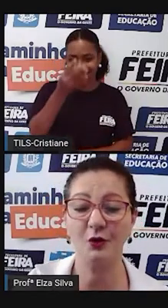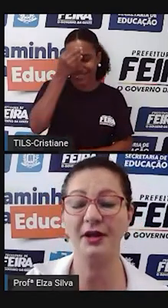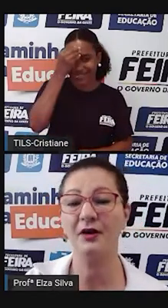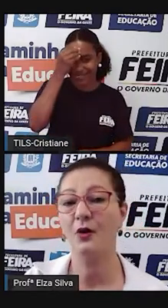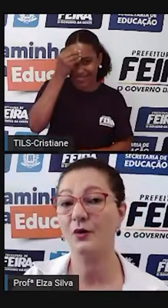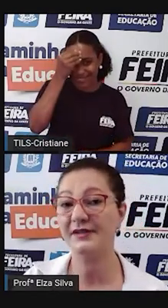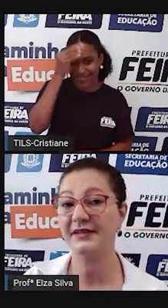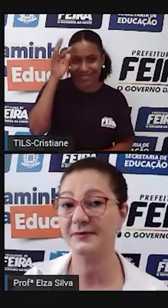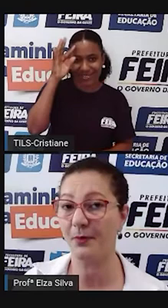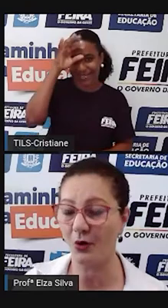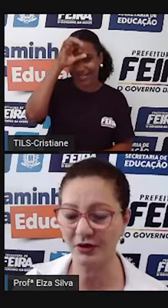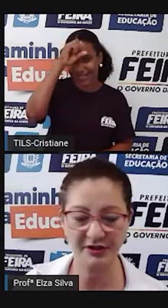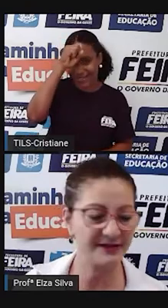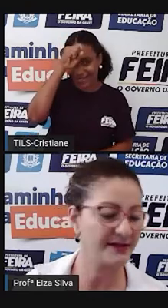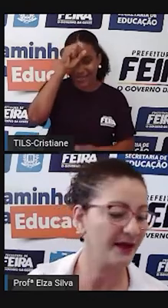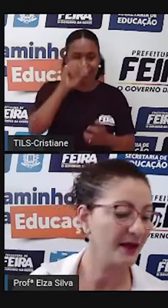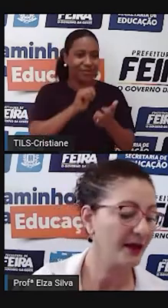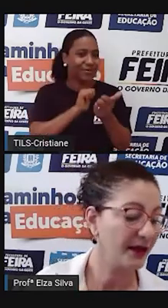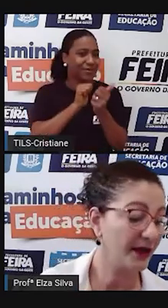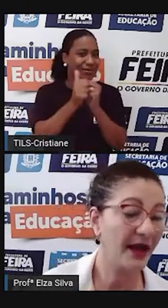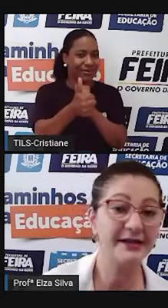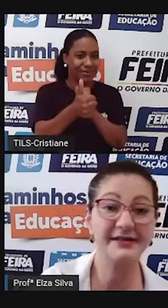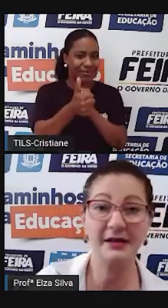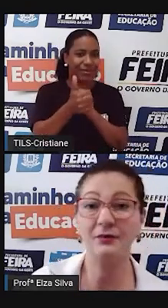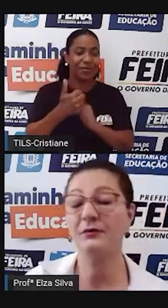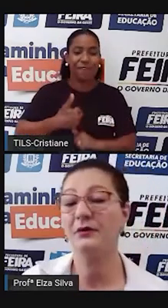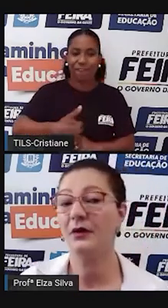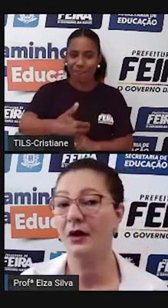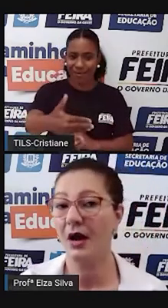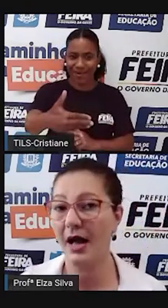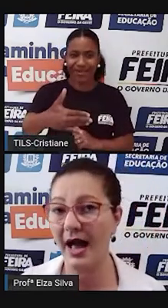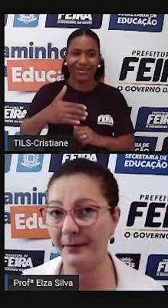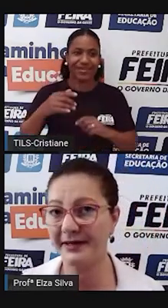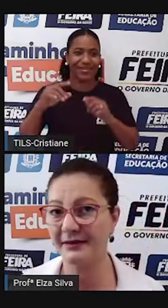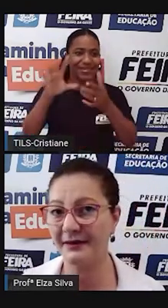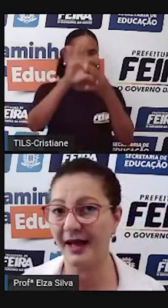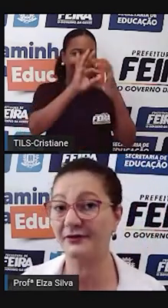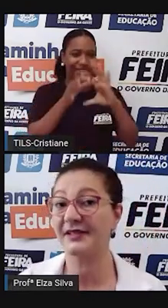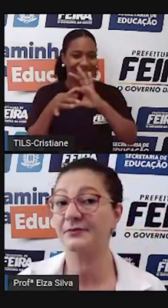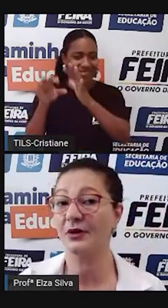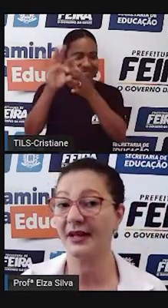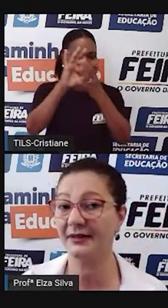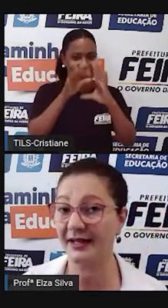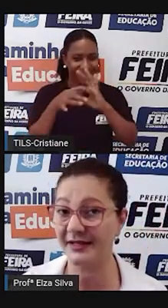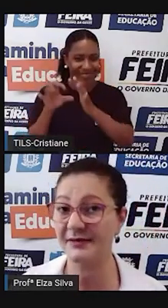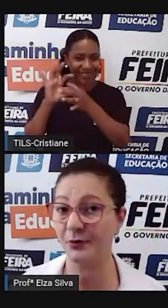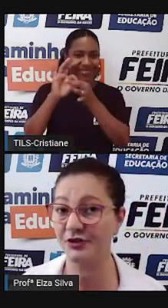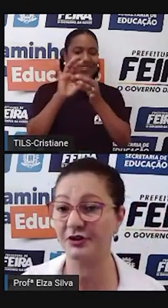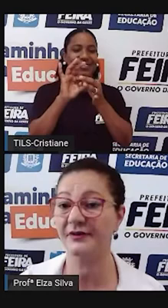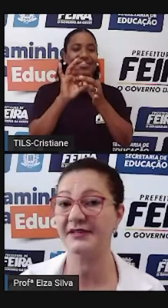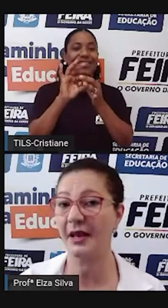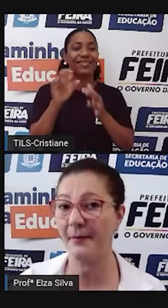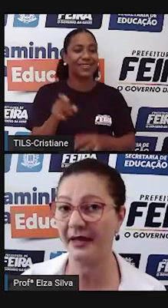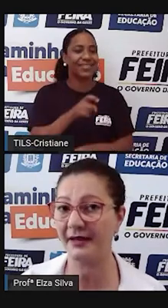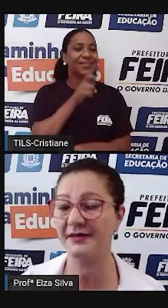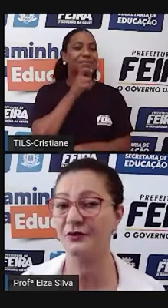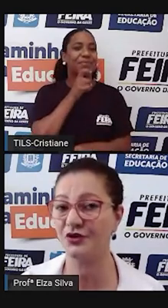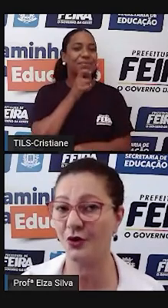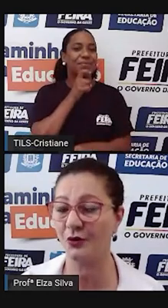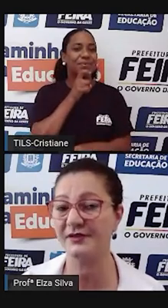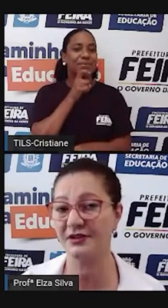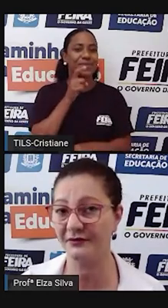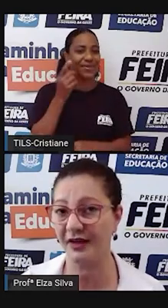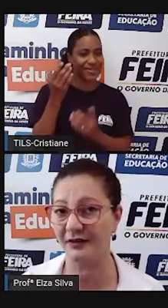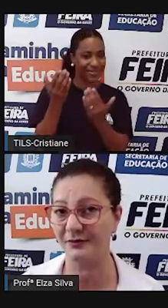aprendendo sobre os esportes que são apresentados, as modalidades esportivas que aparecem